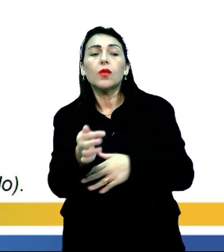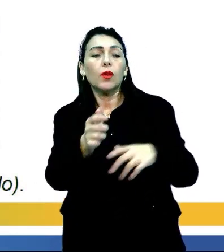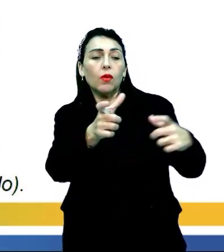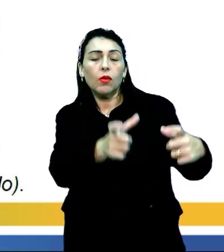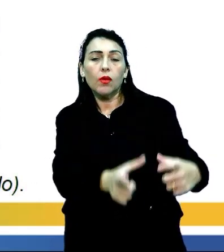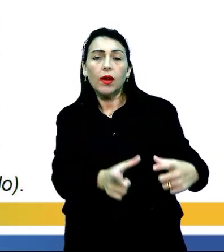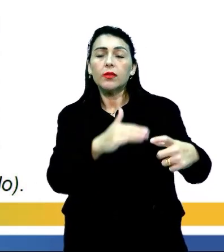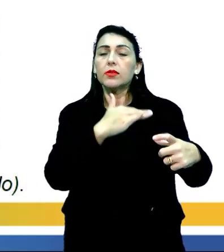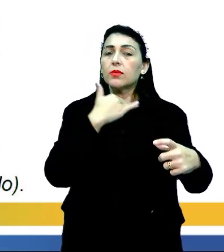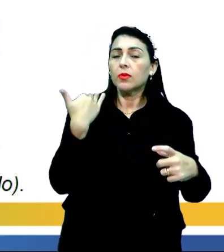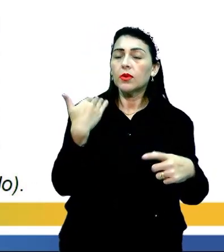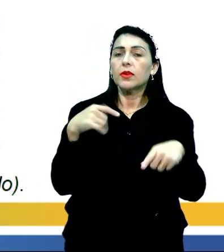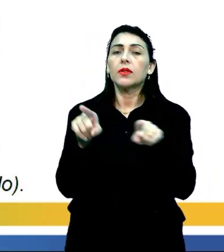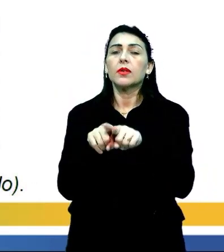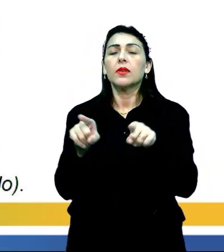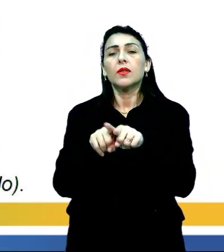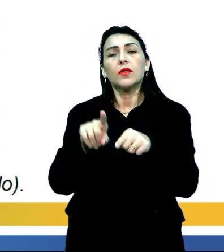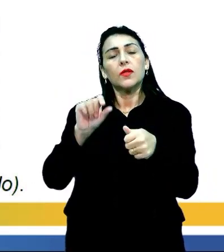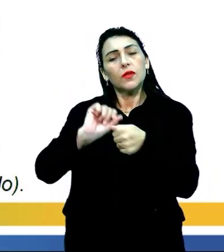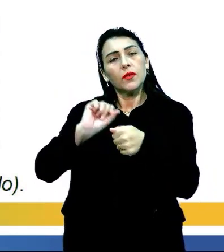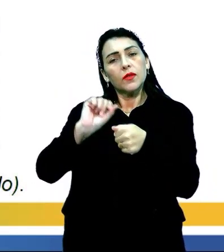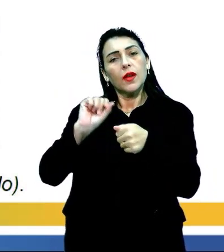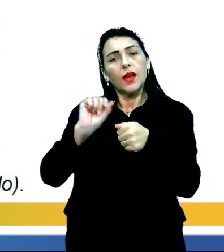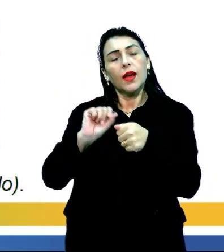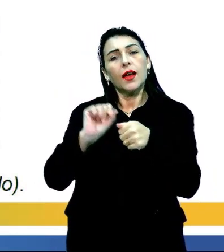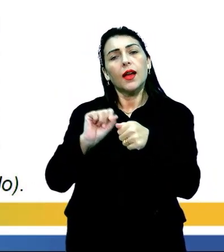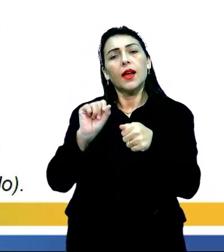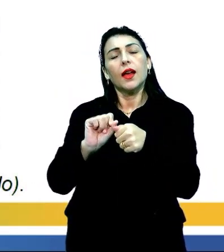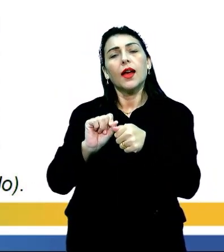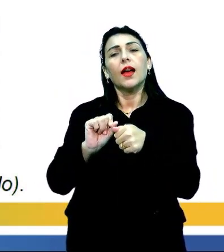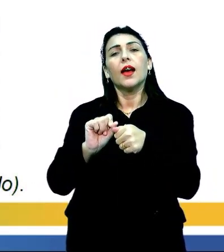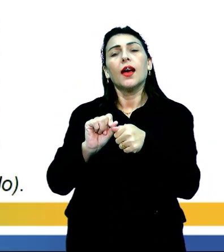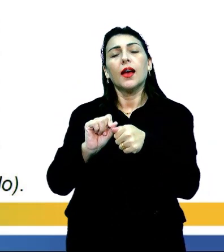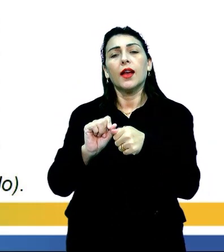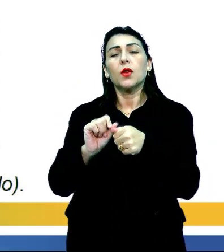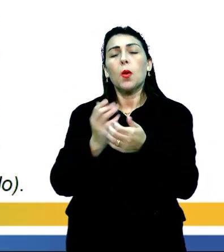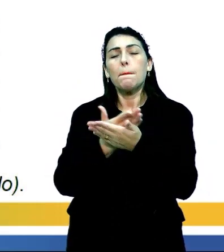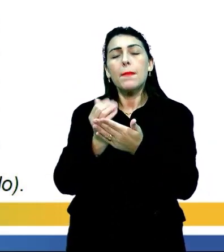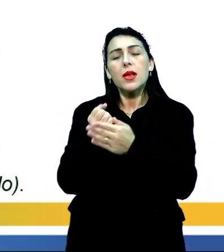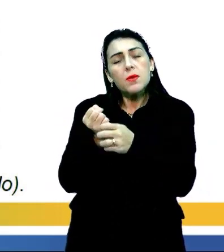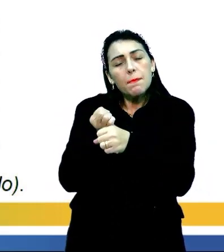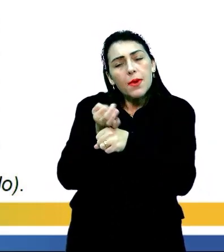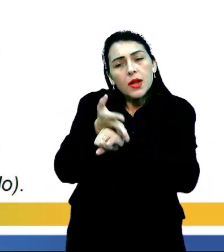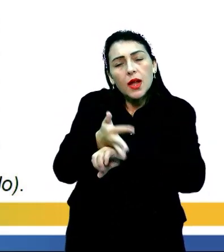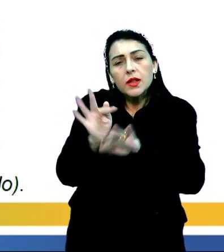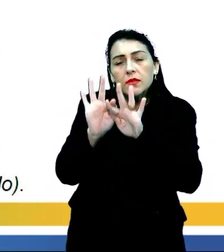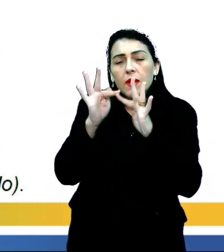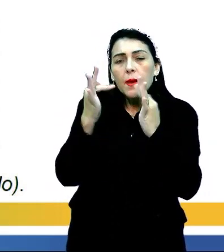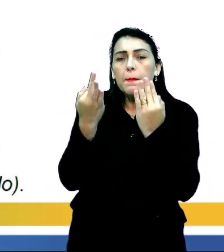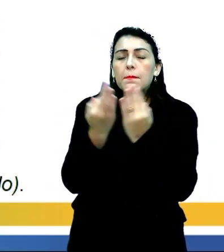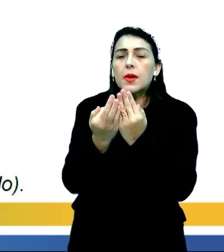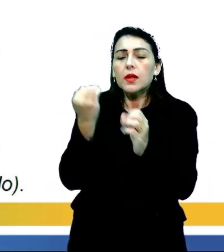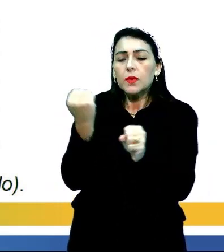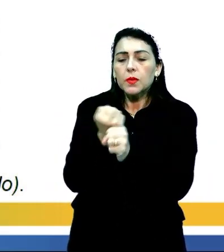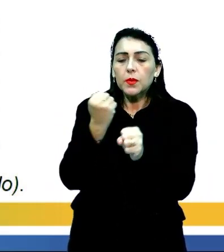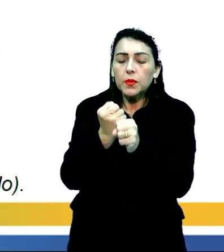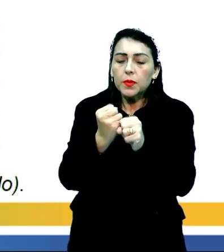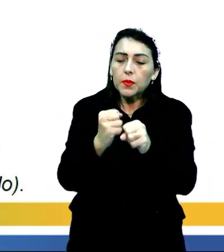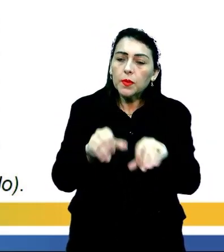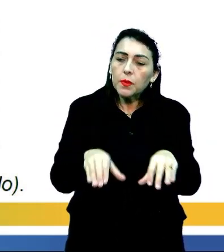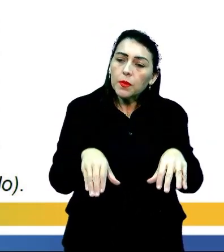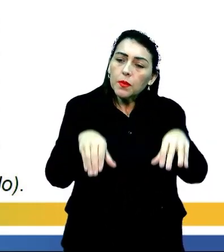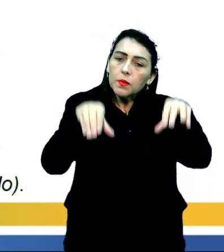e também fazem todo um ritual que começa desde a madrugada né quando as famílias constrói Altar